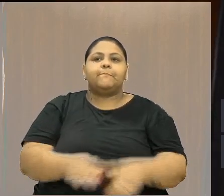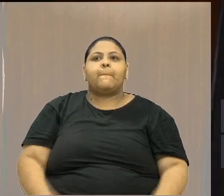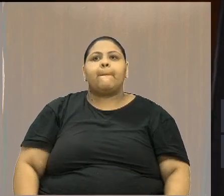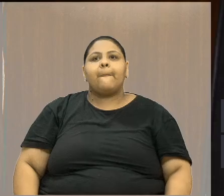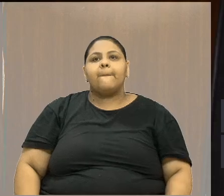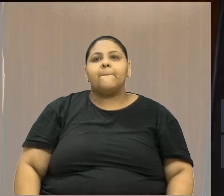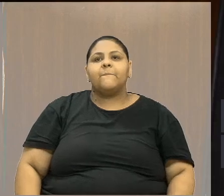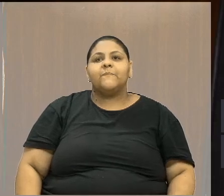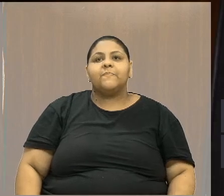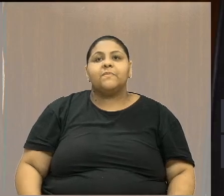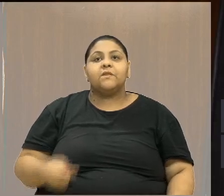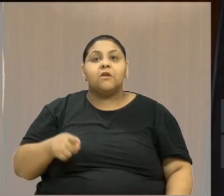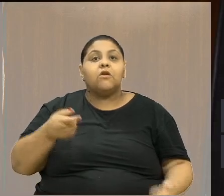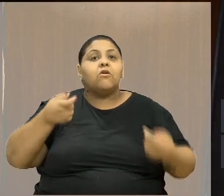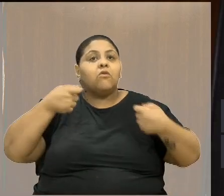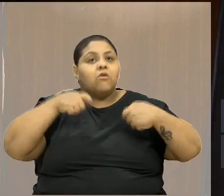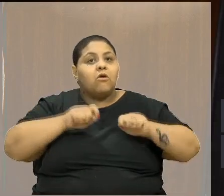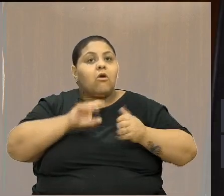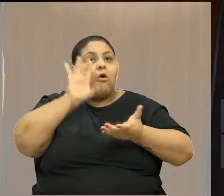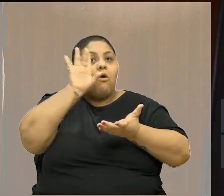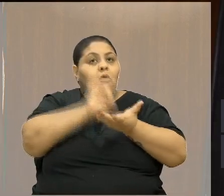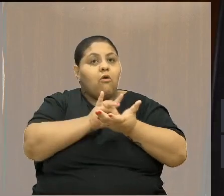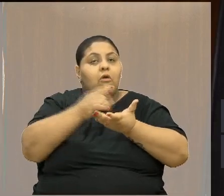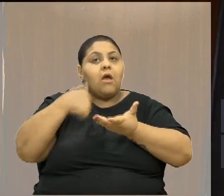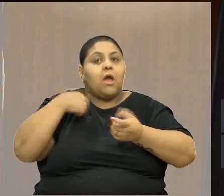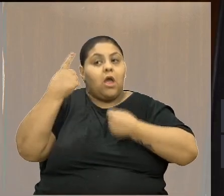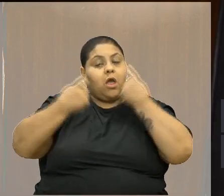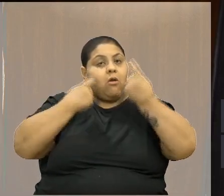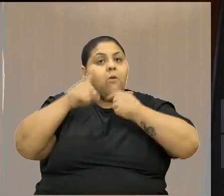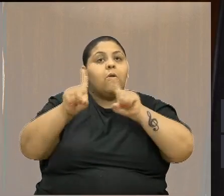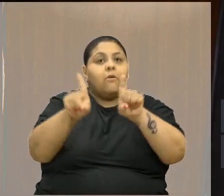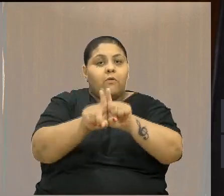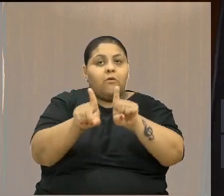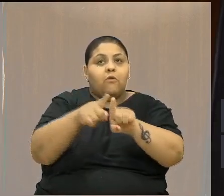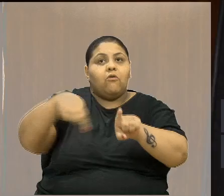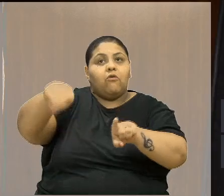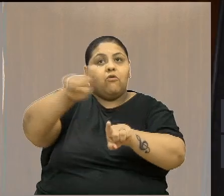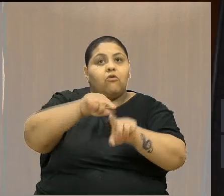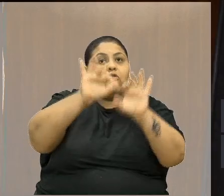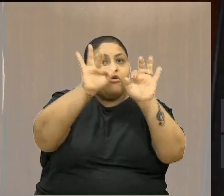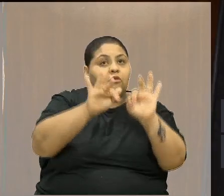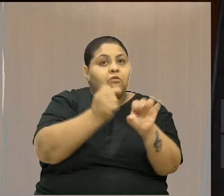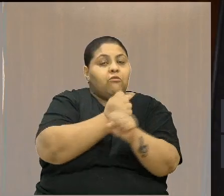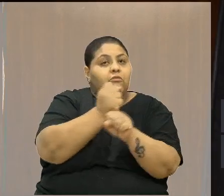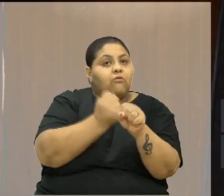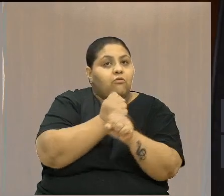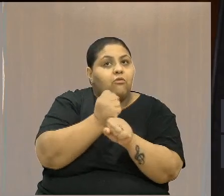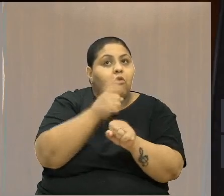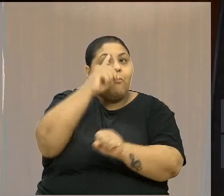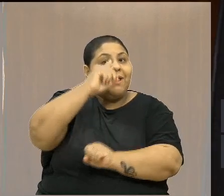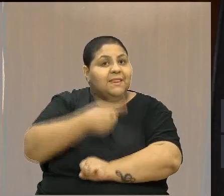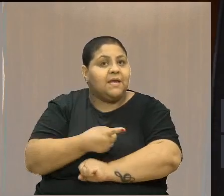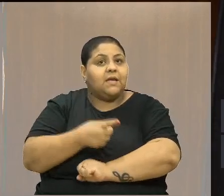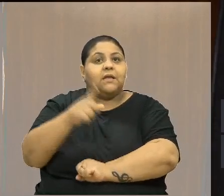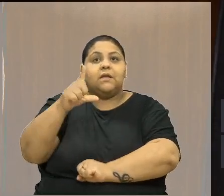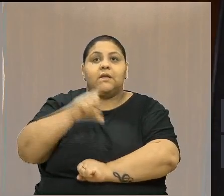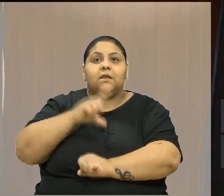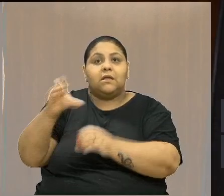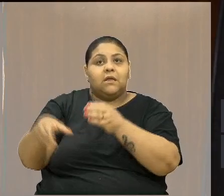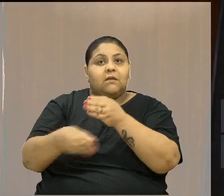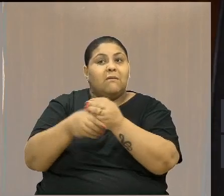E elas precisam ser efetivadas. Eu estou preocupada também, nós estamos terminando o ano, terminando o mandato, tem